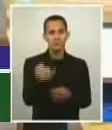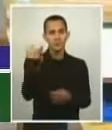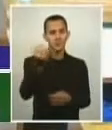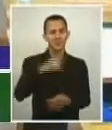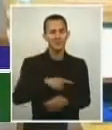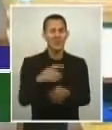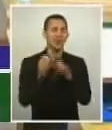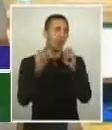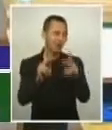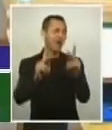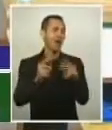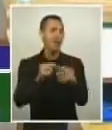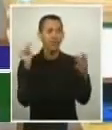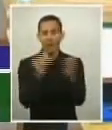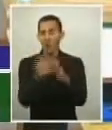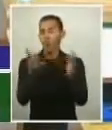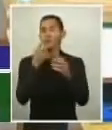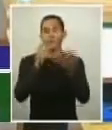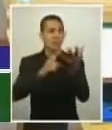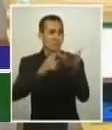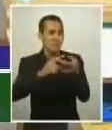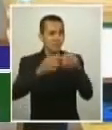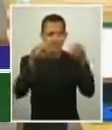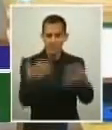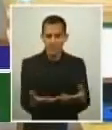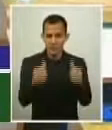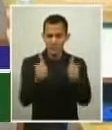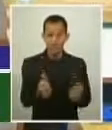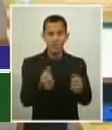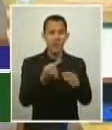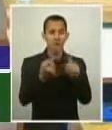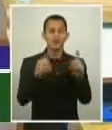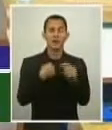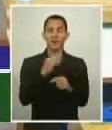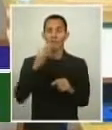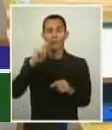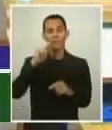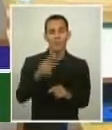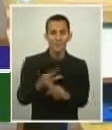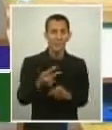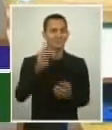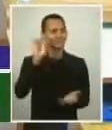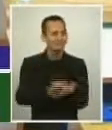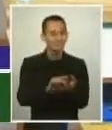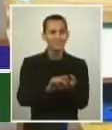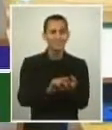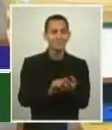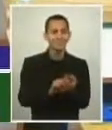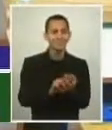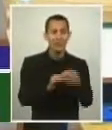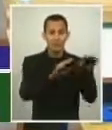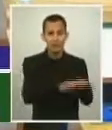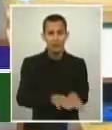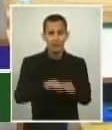tá tudo bem Eu até agora falei isso falei aquilo mas eu reconheço que